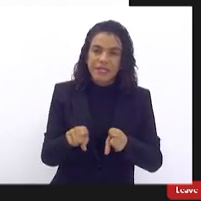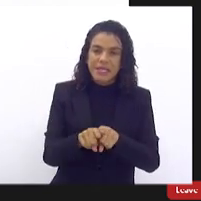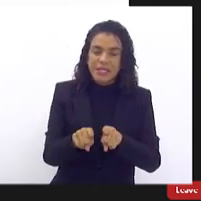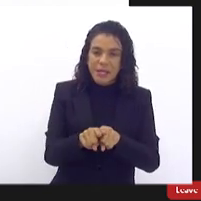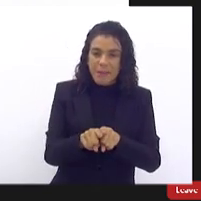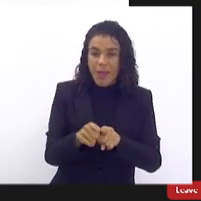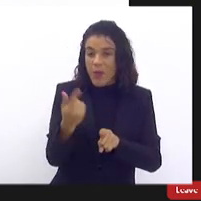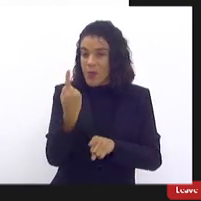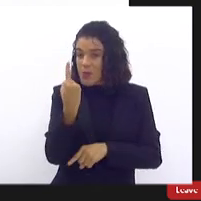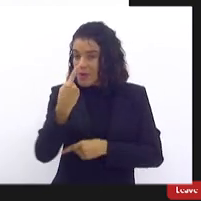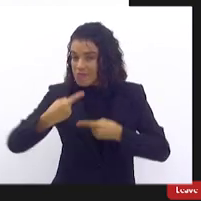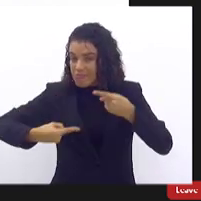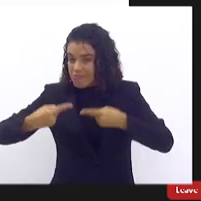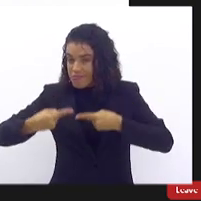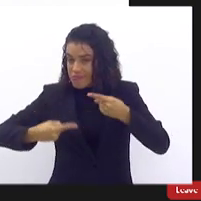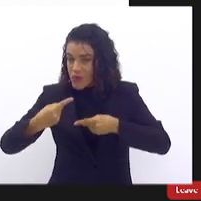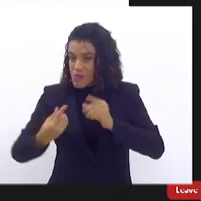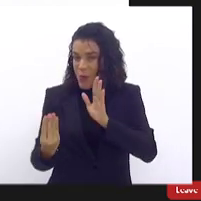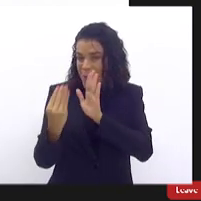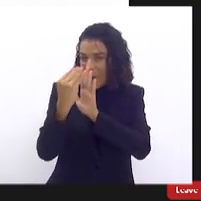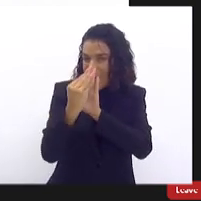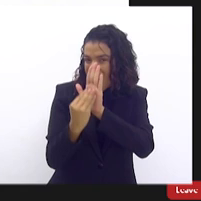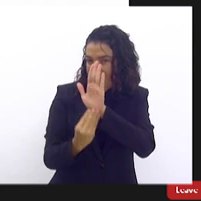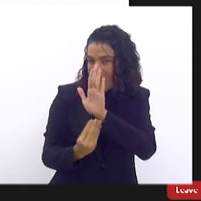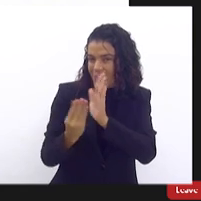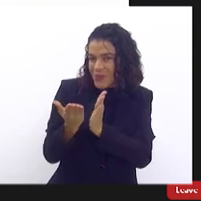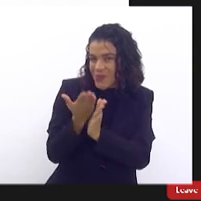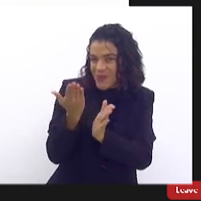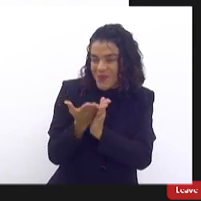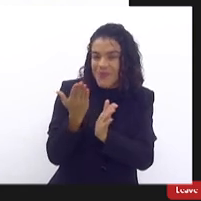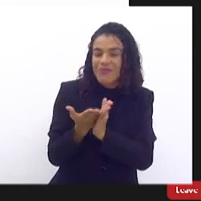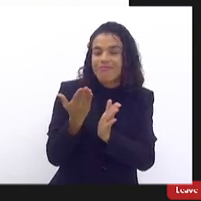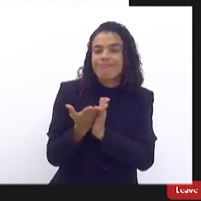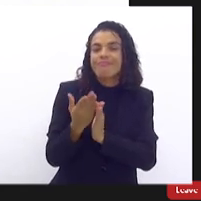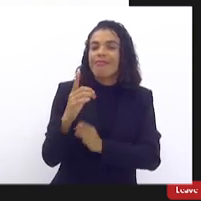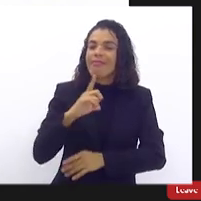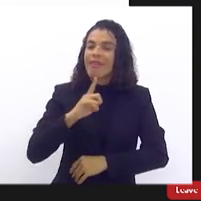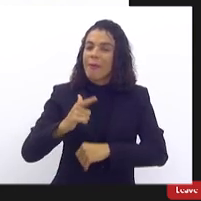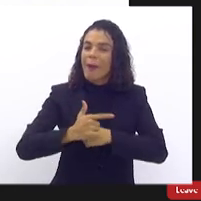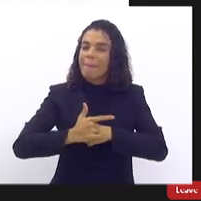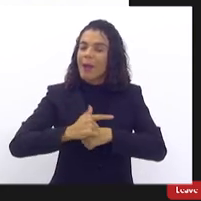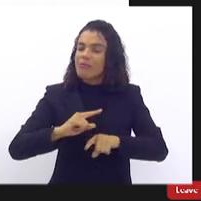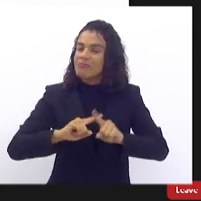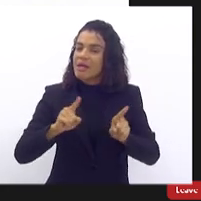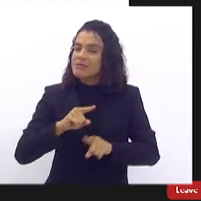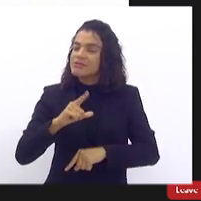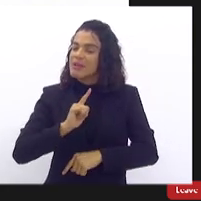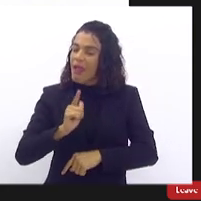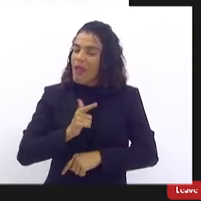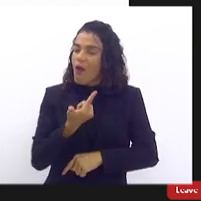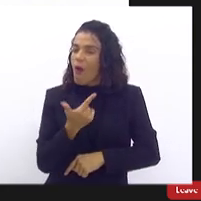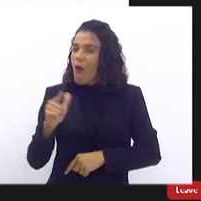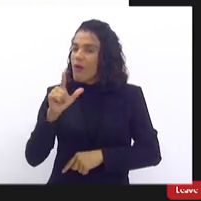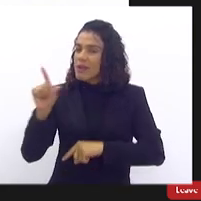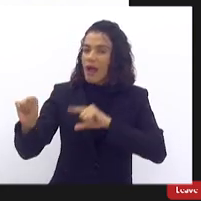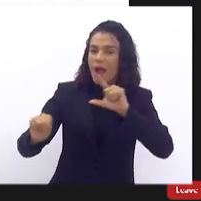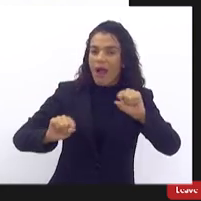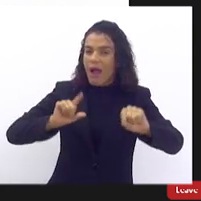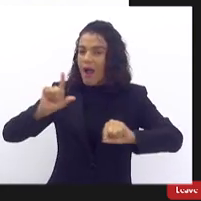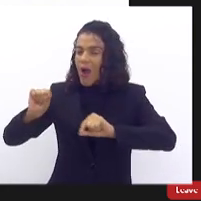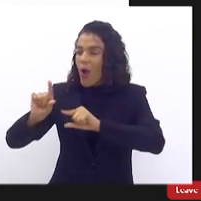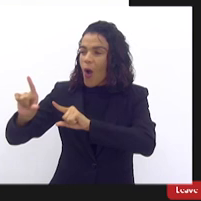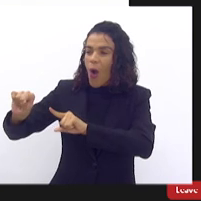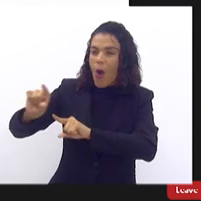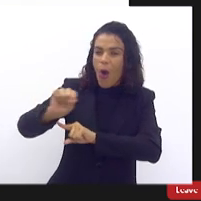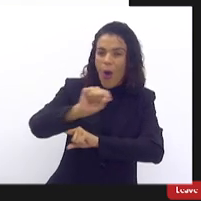uma das discussões grandes que eu coloco ali é que eu acho que isso tem seu papel, mas a gente tem muitos outros caminhos ainda, né, e muitas